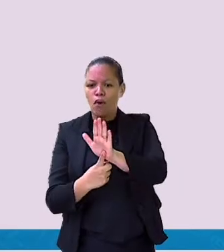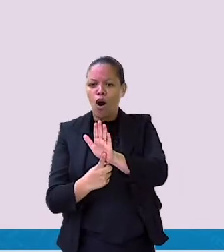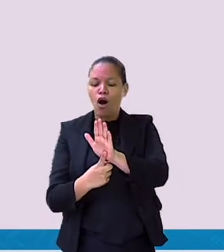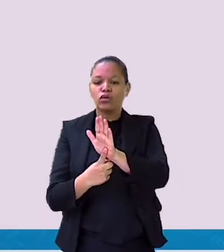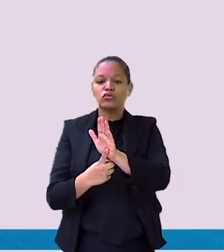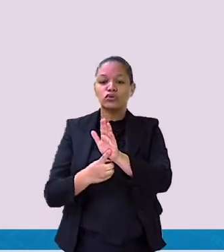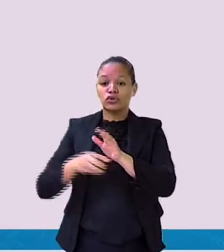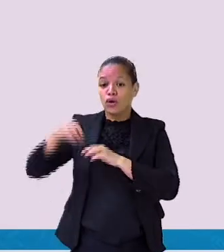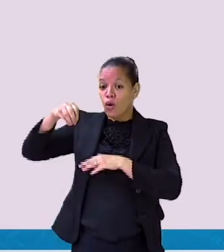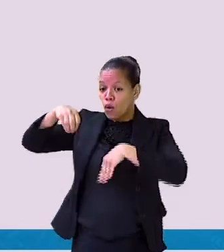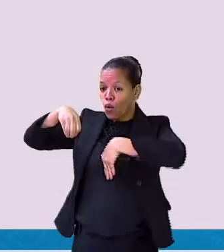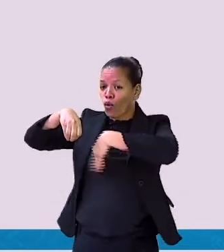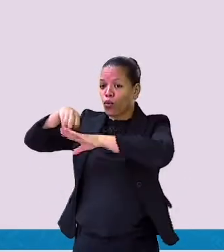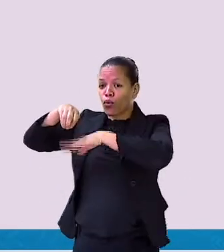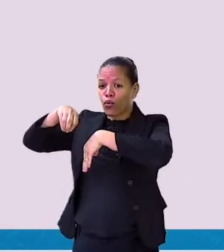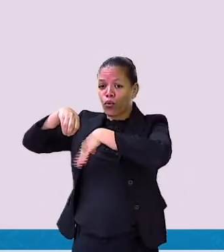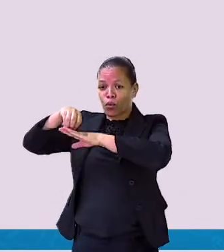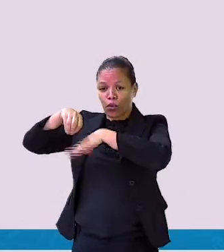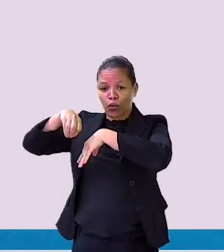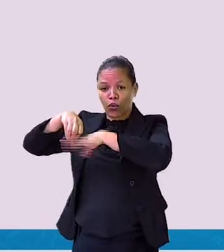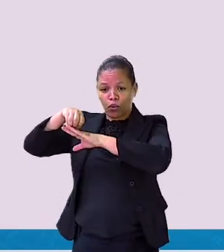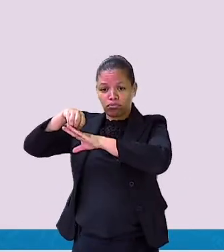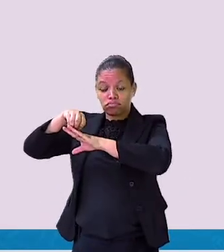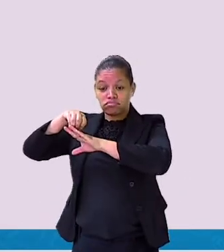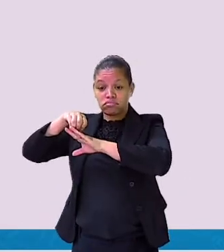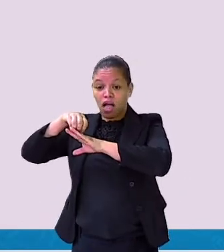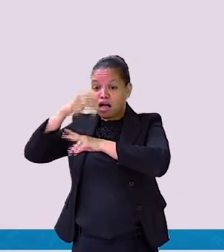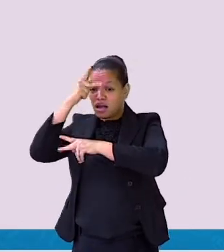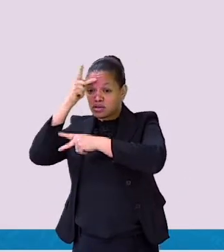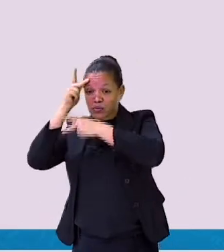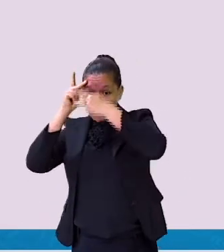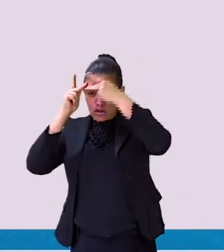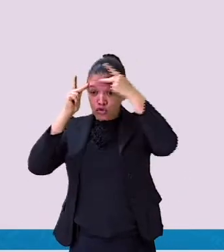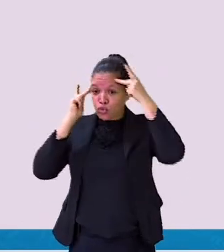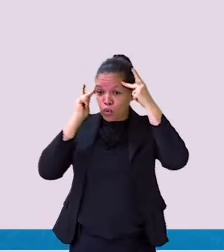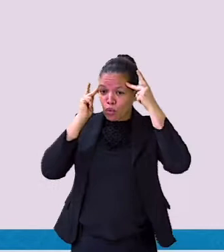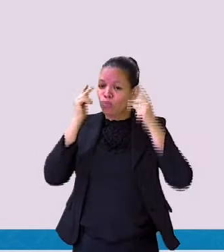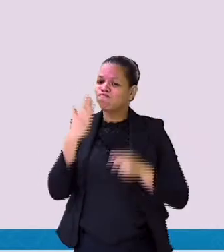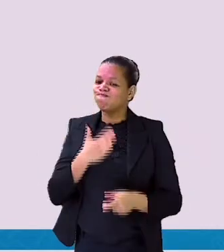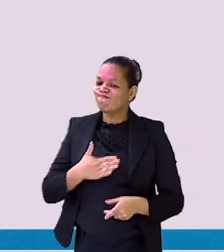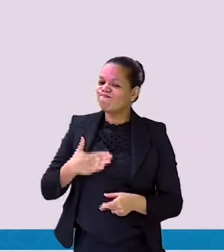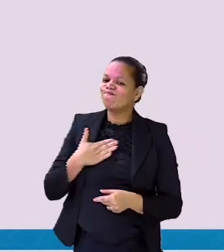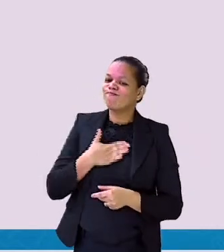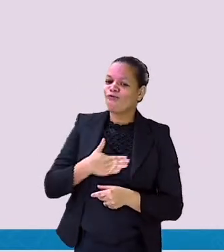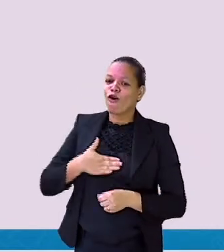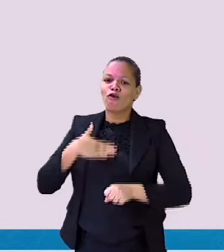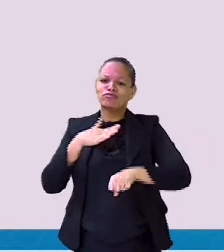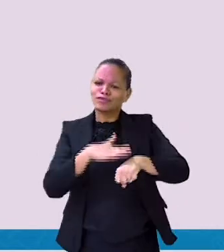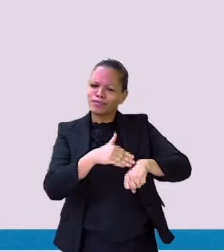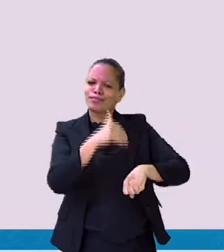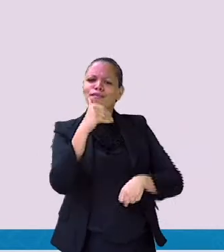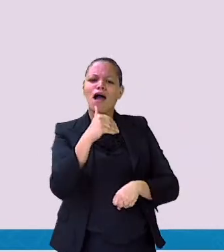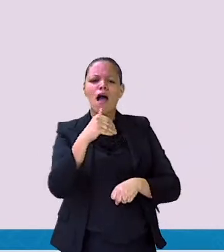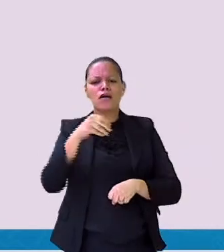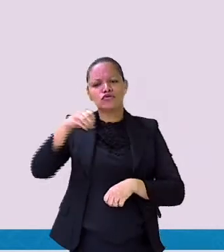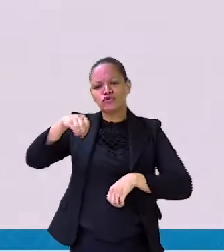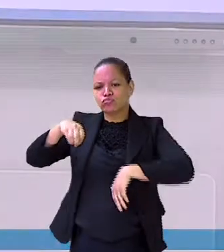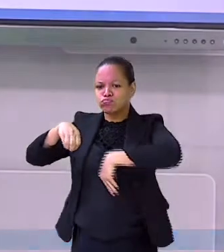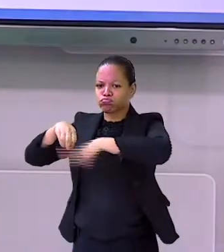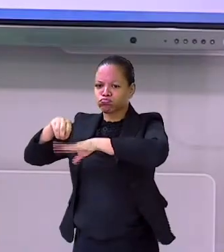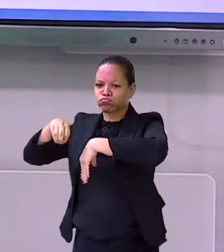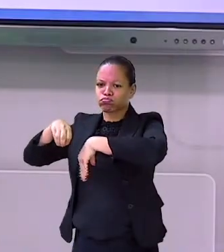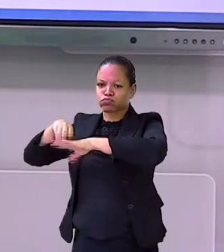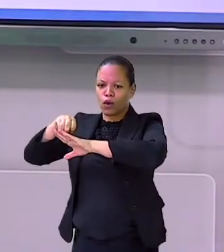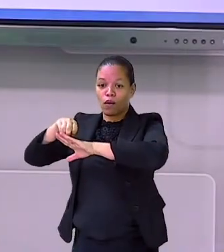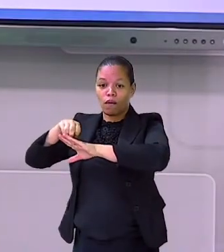a maioria das pessoas que participaram dessa pesquisa preferem o